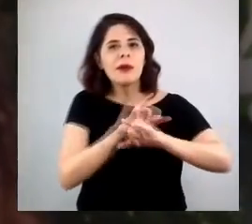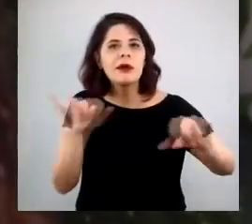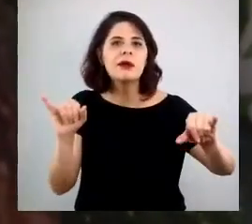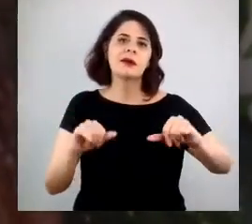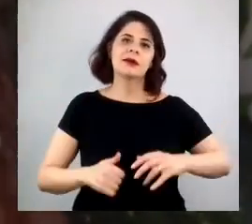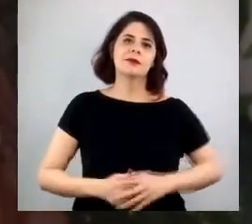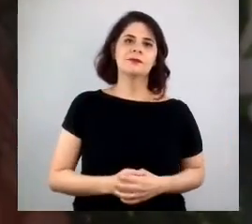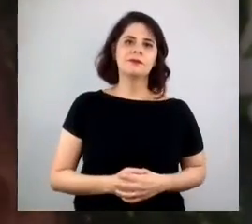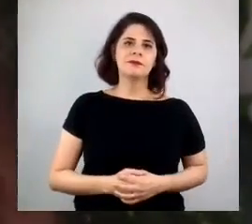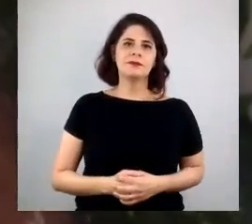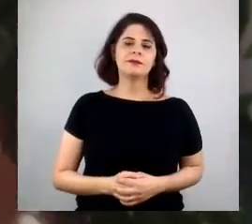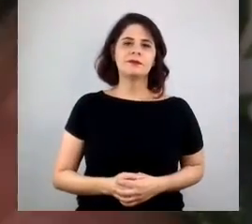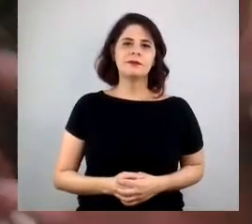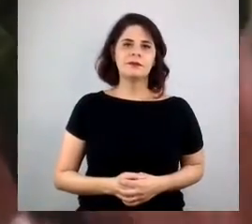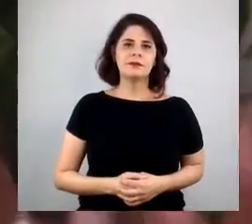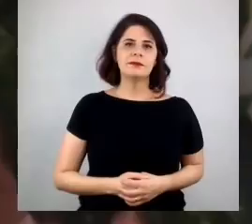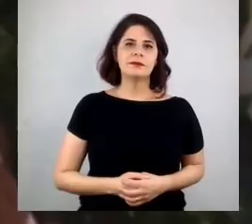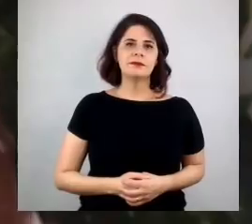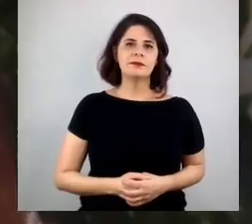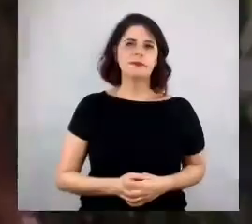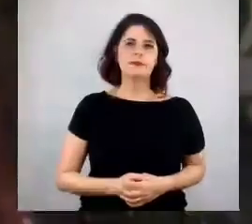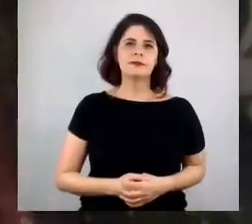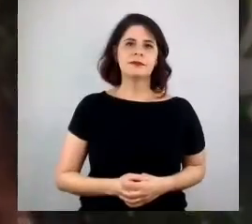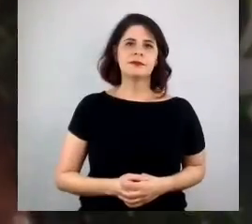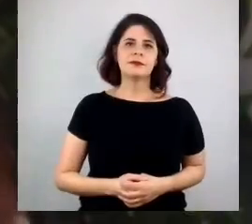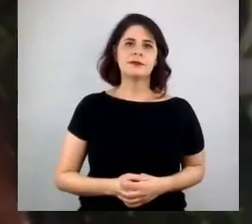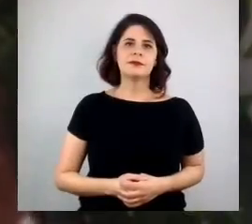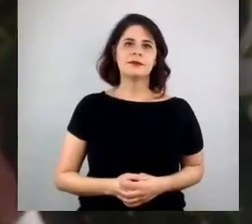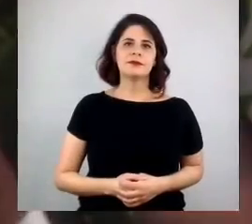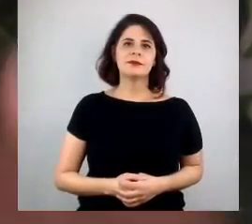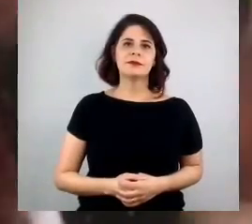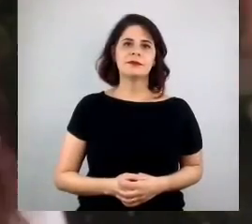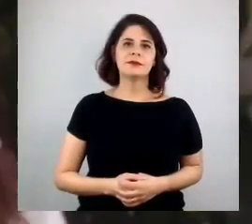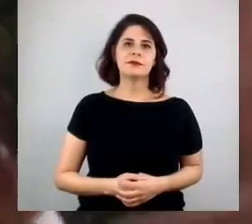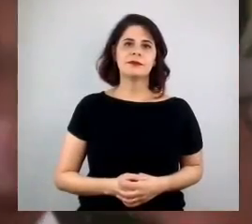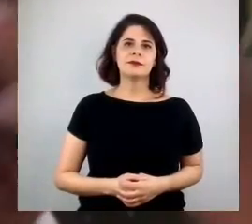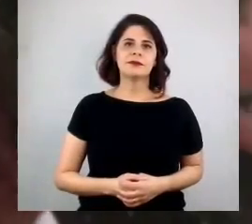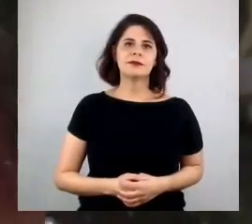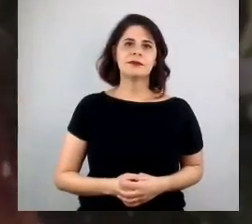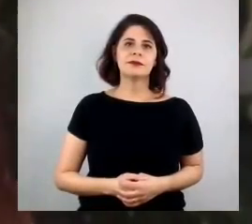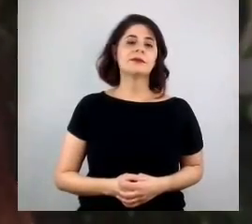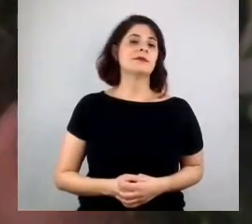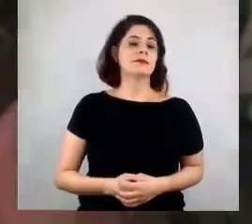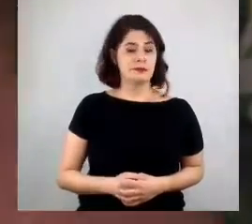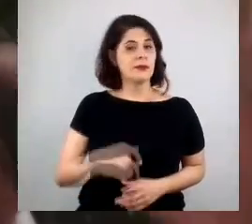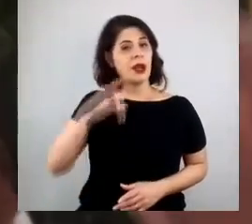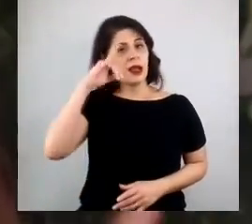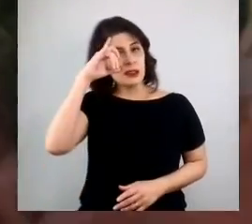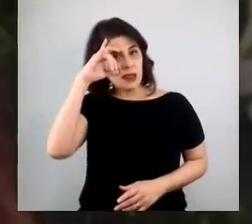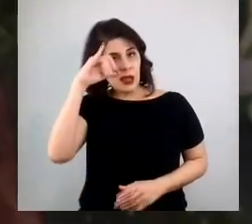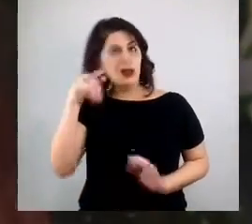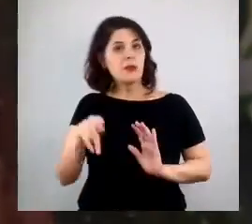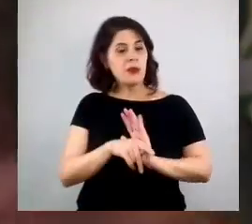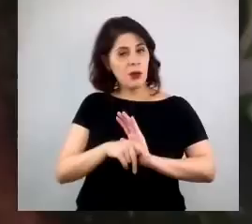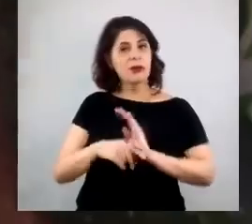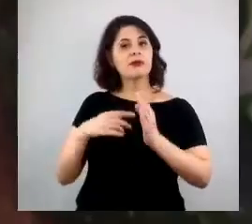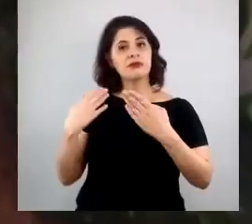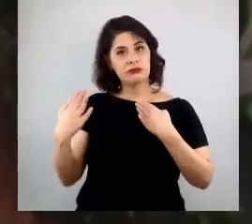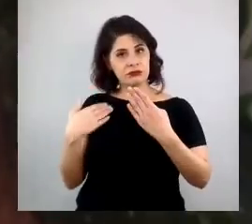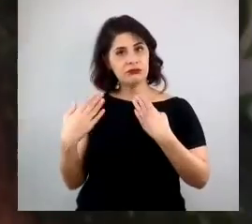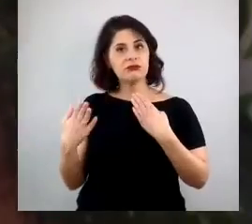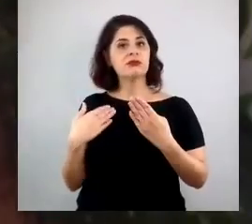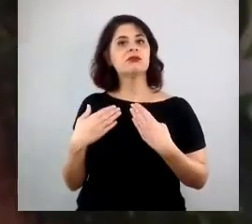enfim. Esse ano eu tive, no Instagram, tive ataque racial, né, tenho ali mais de 700